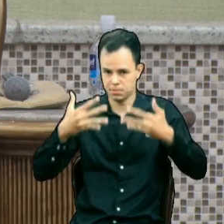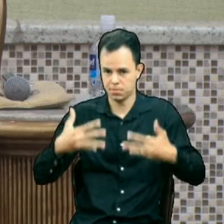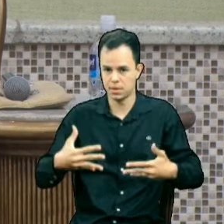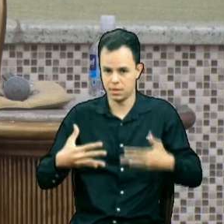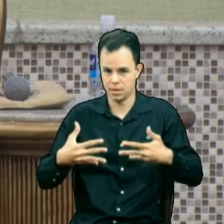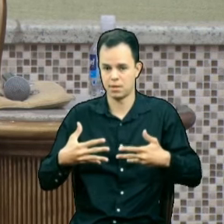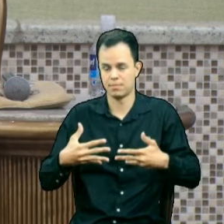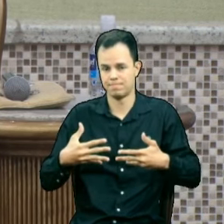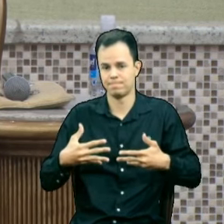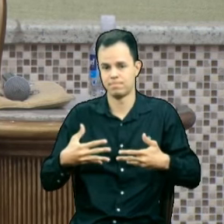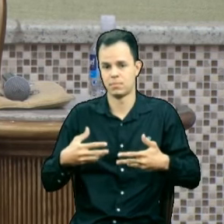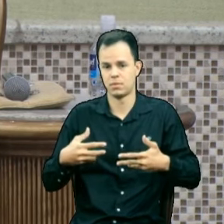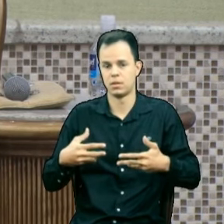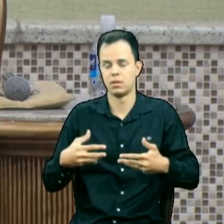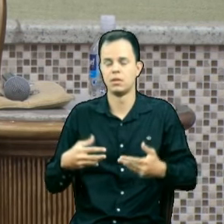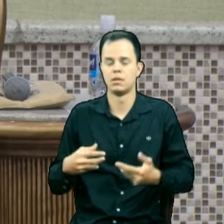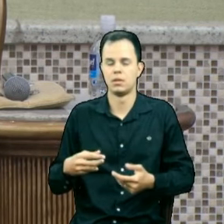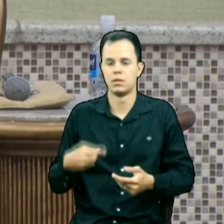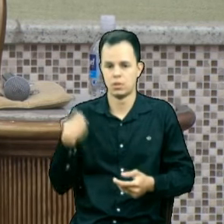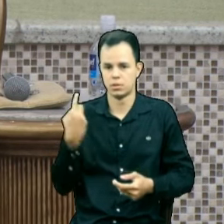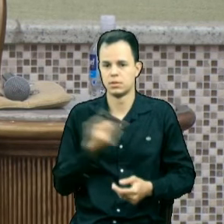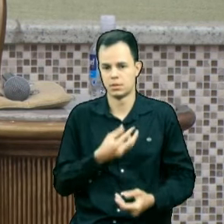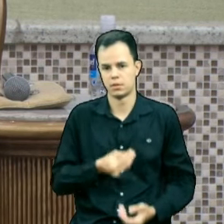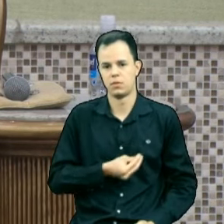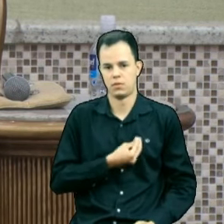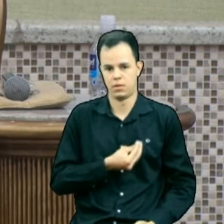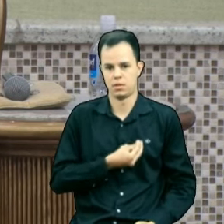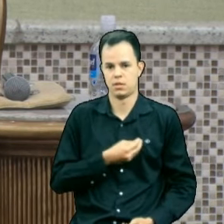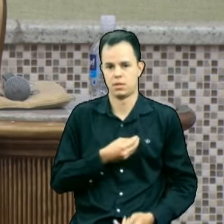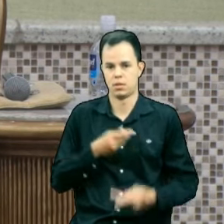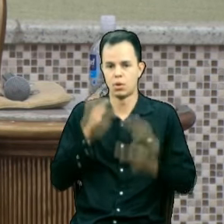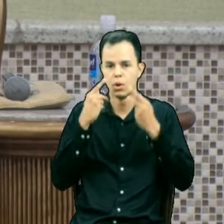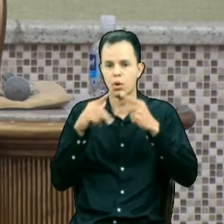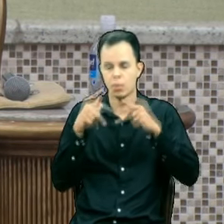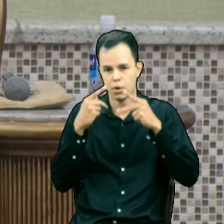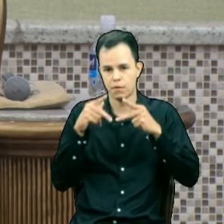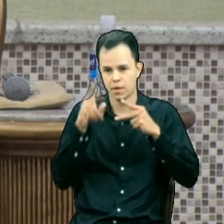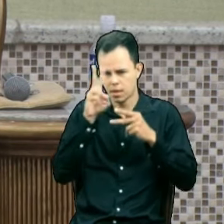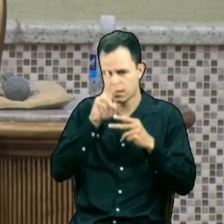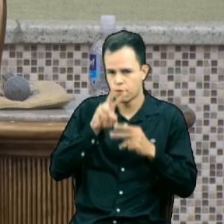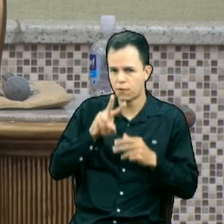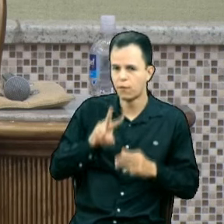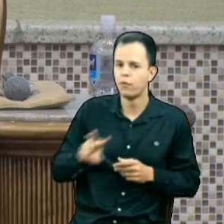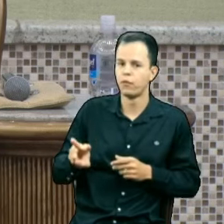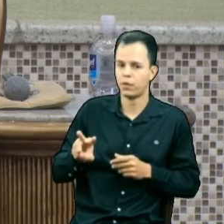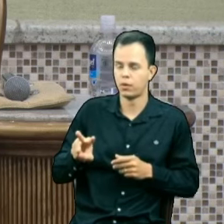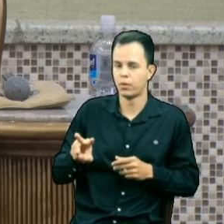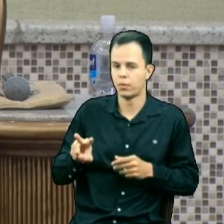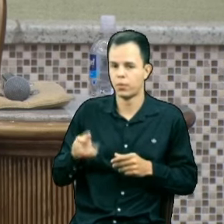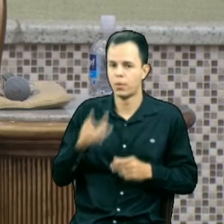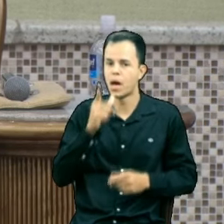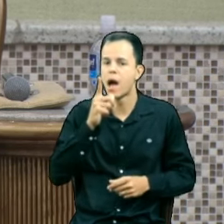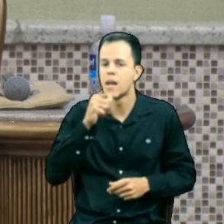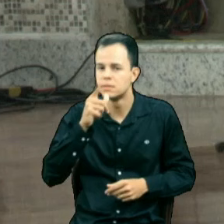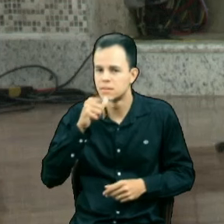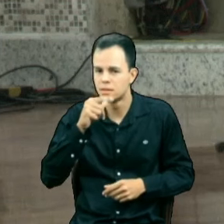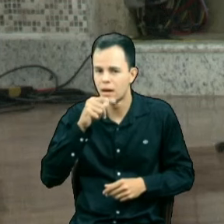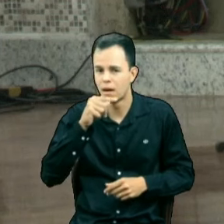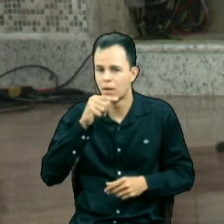vida O Profeta teve essa visão dessas águas sanadoras é